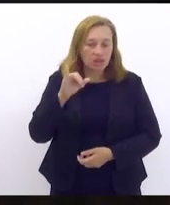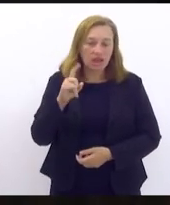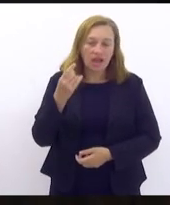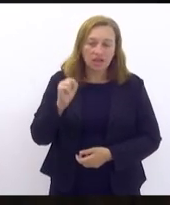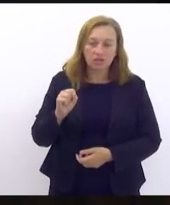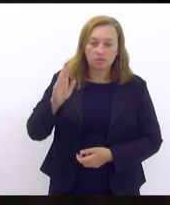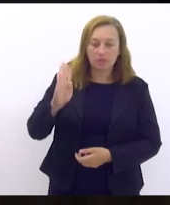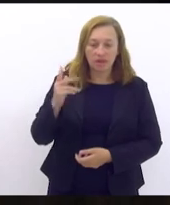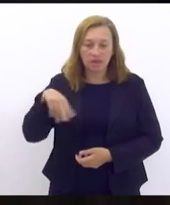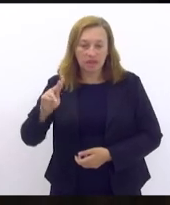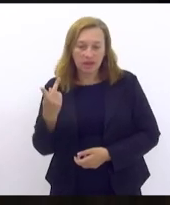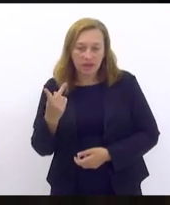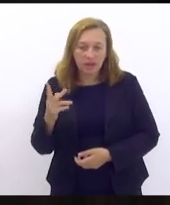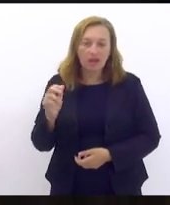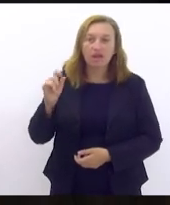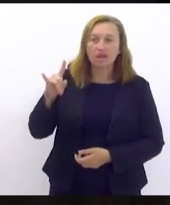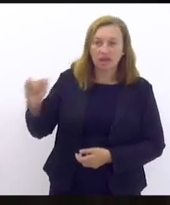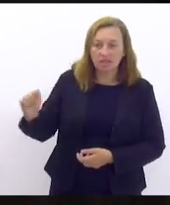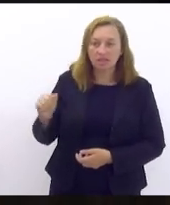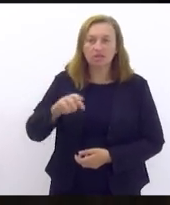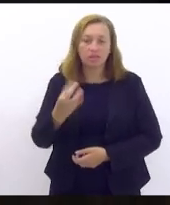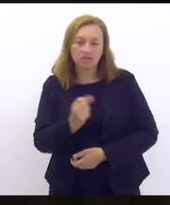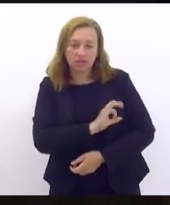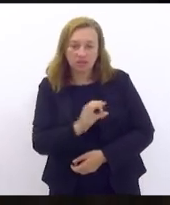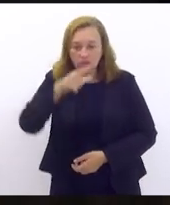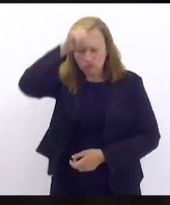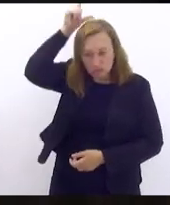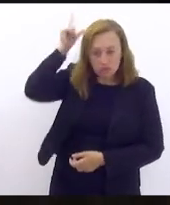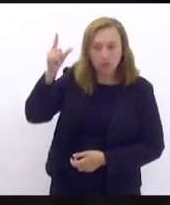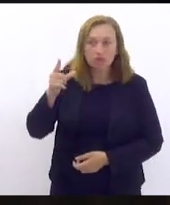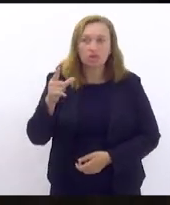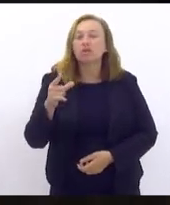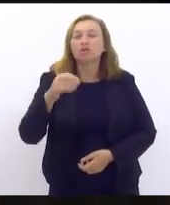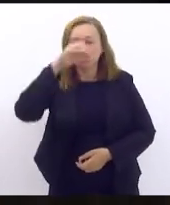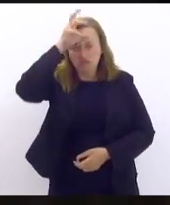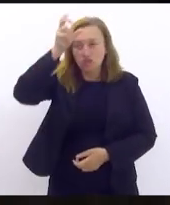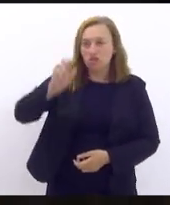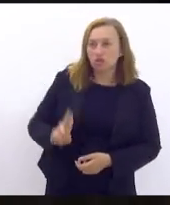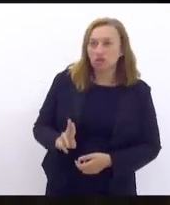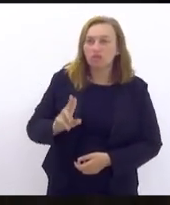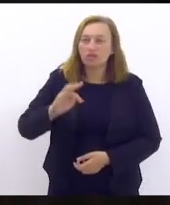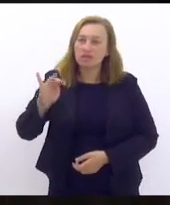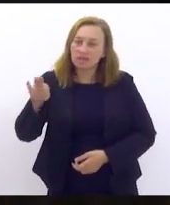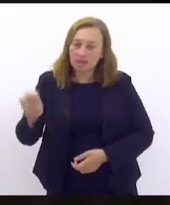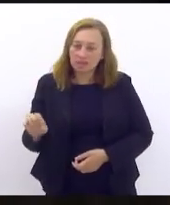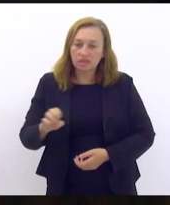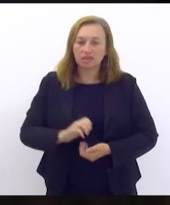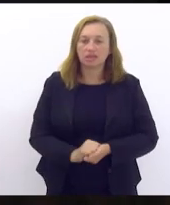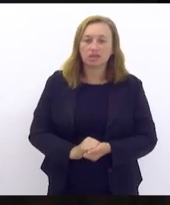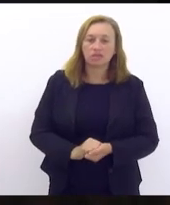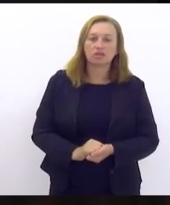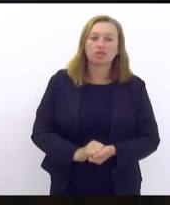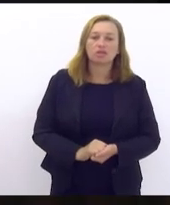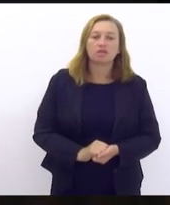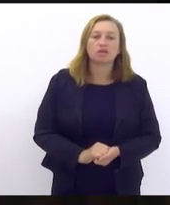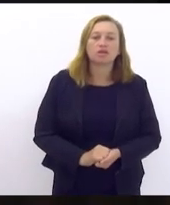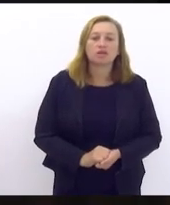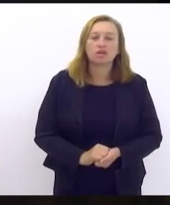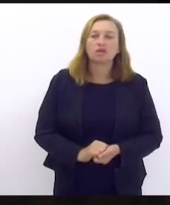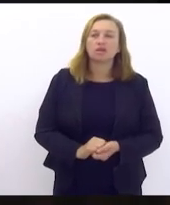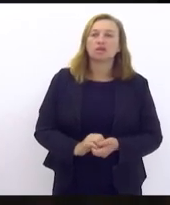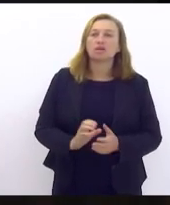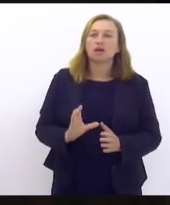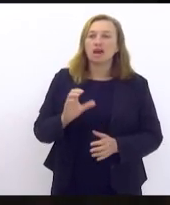BNH, Índia Armelau, Marta Rocha, Luiz Paulo, Tia Ju e Franciane Mota, que veda a nomeação para cargos